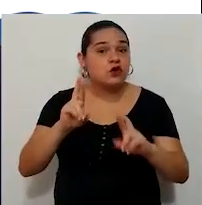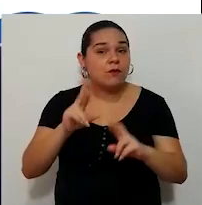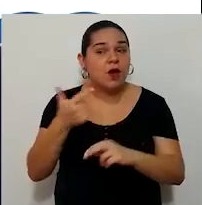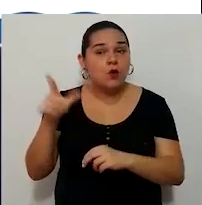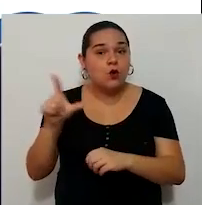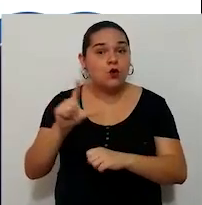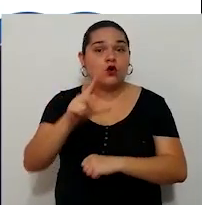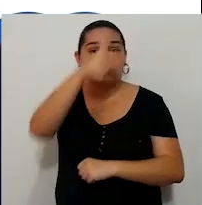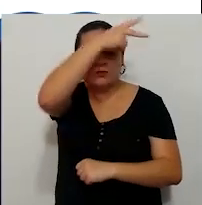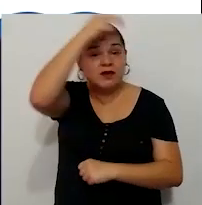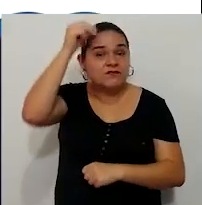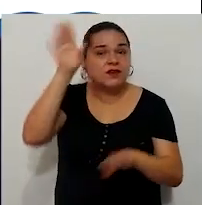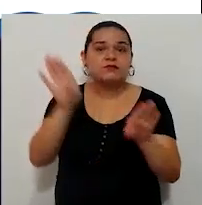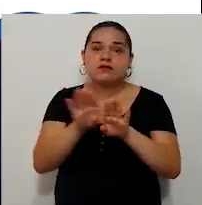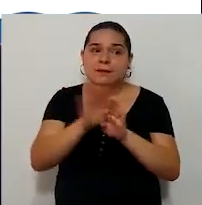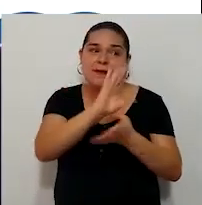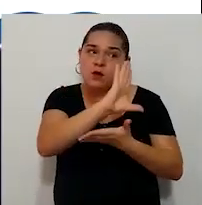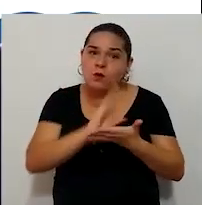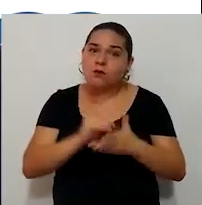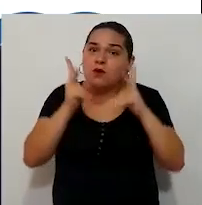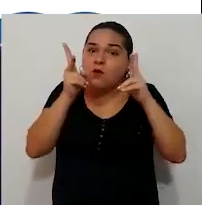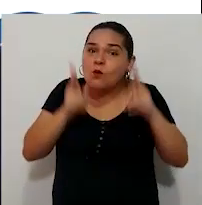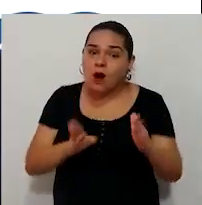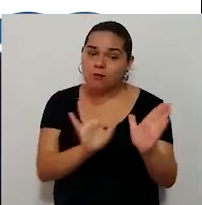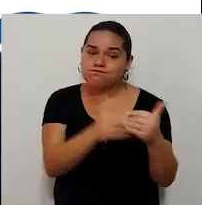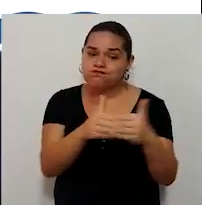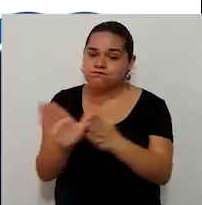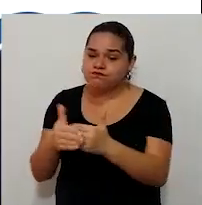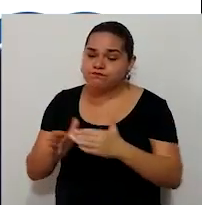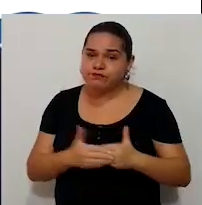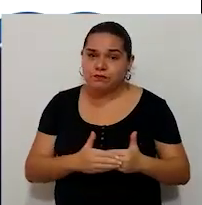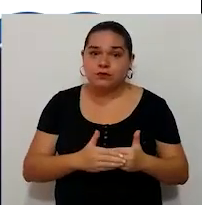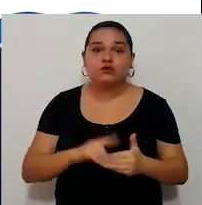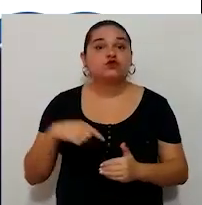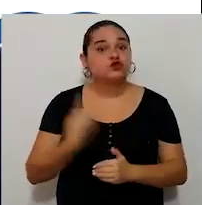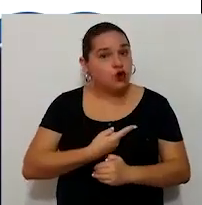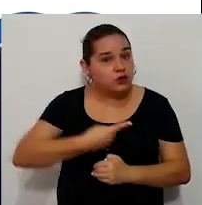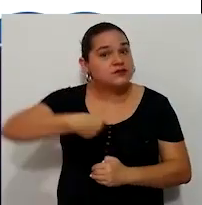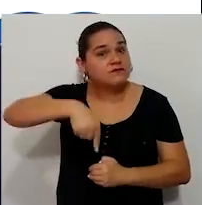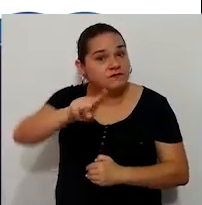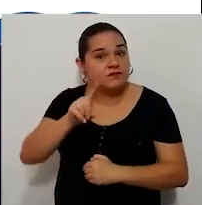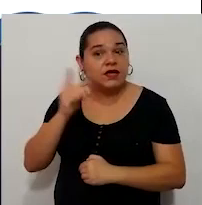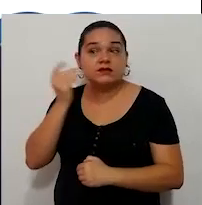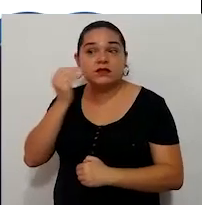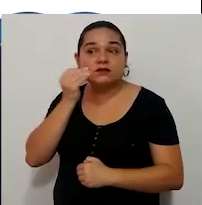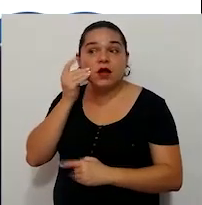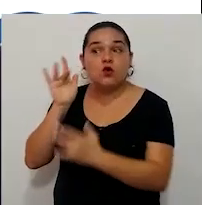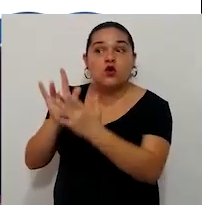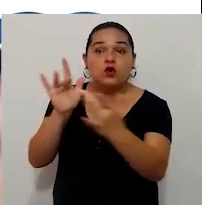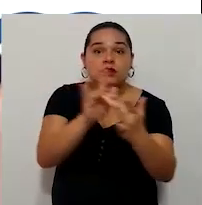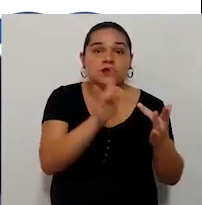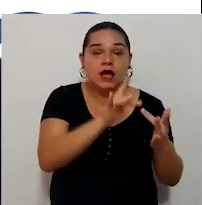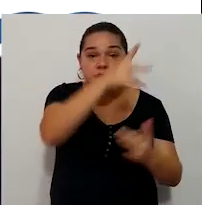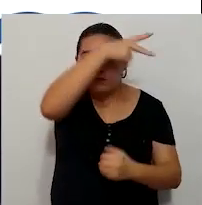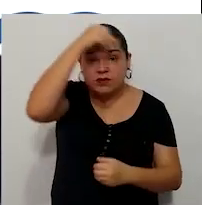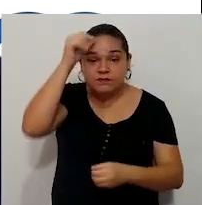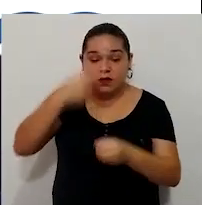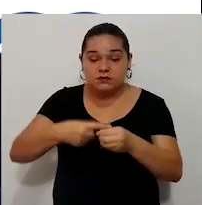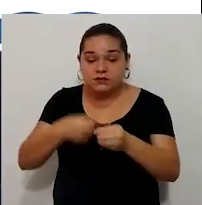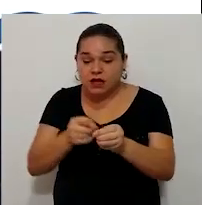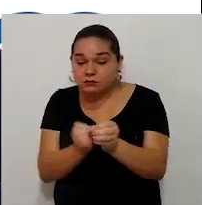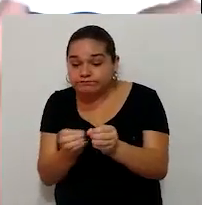prefeitos venham a ter. Estaremos procurando os prefeitos da região metropolitana para